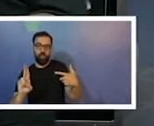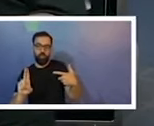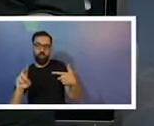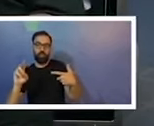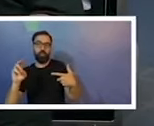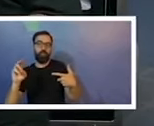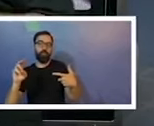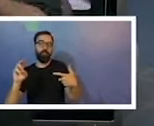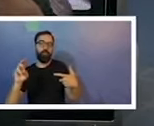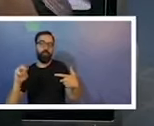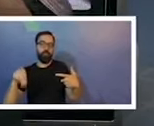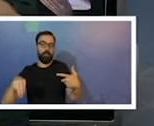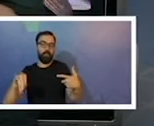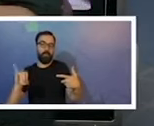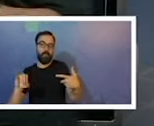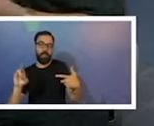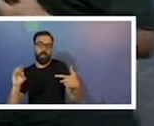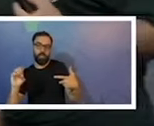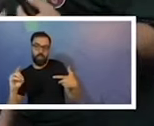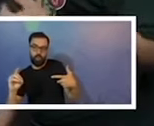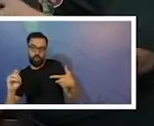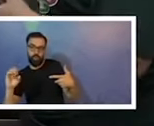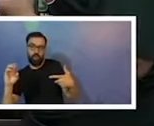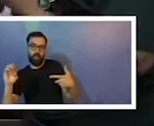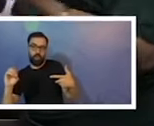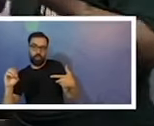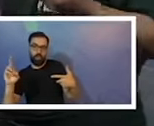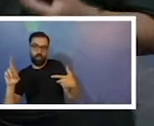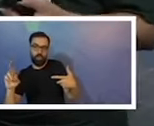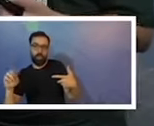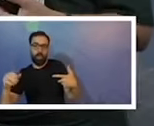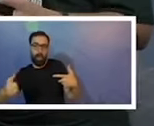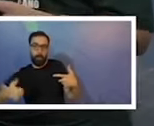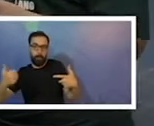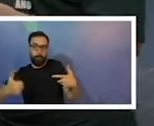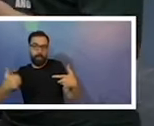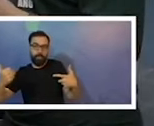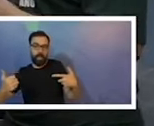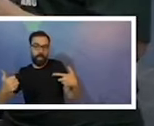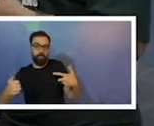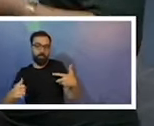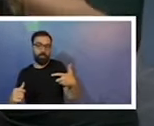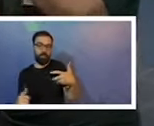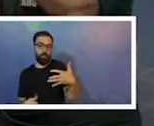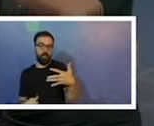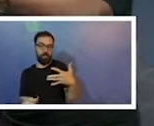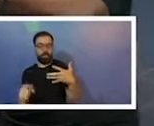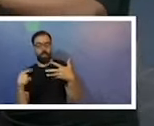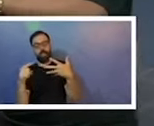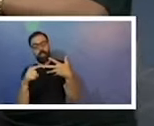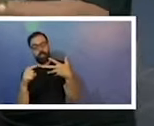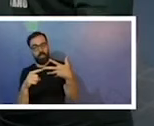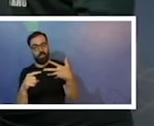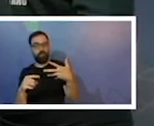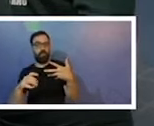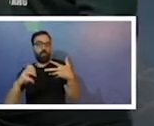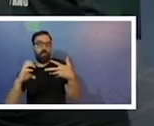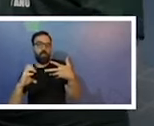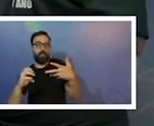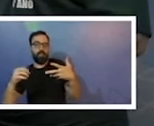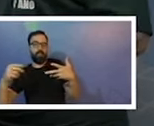come as plantinhas. A partir daí, todos os carnívoros, a gente continua na